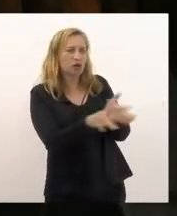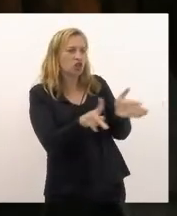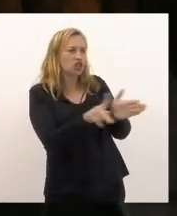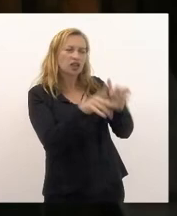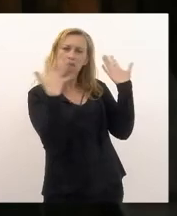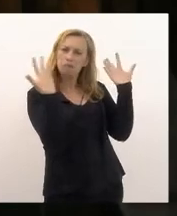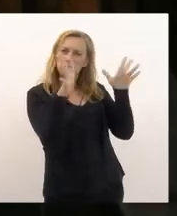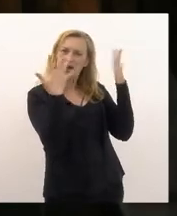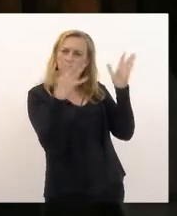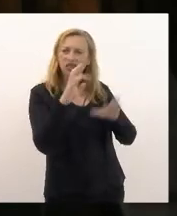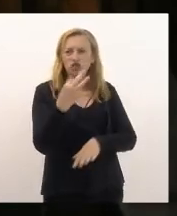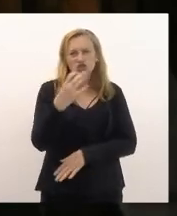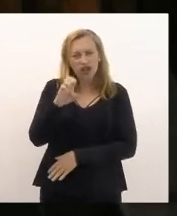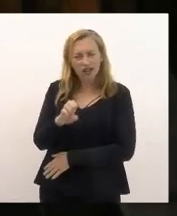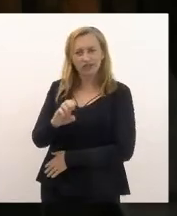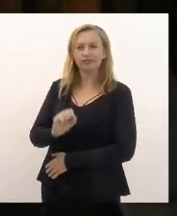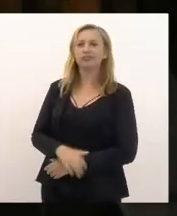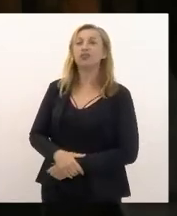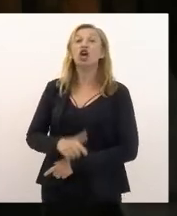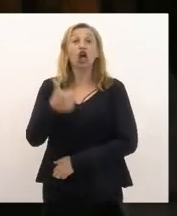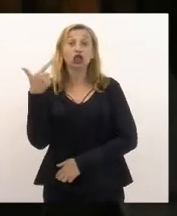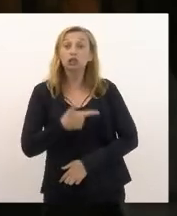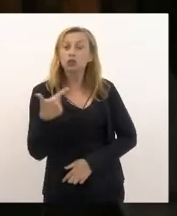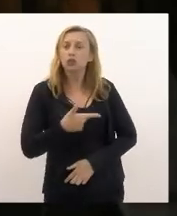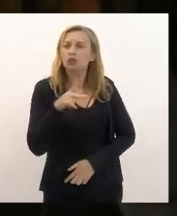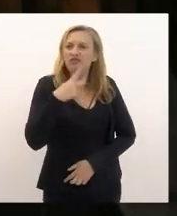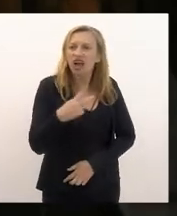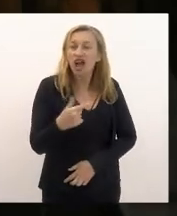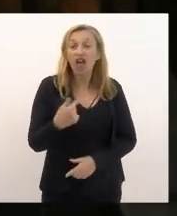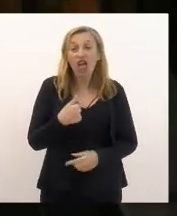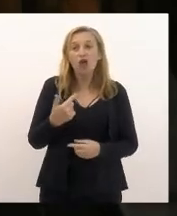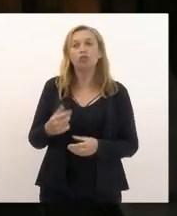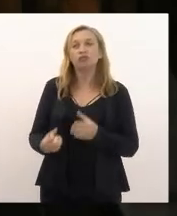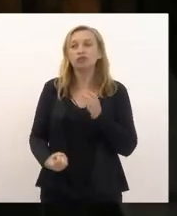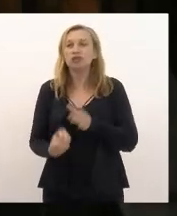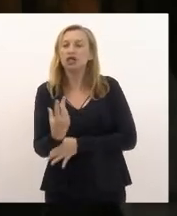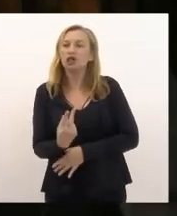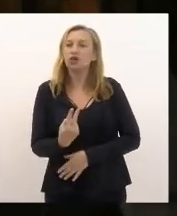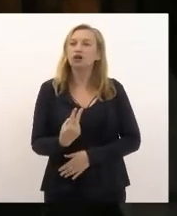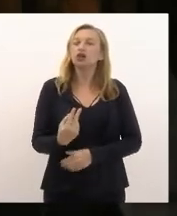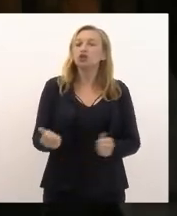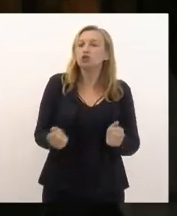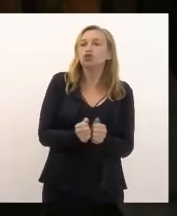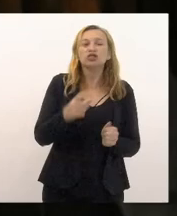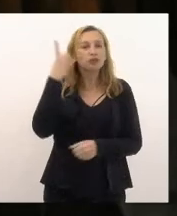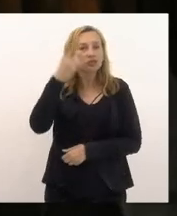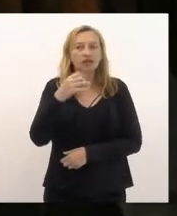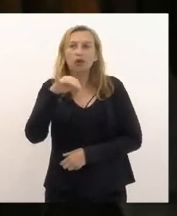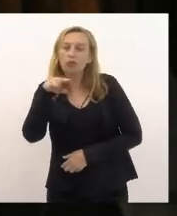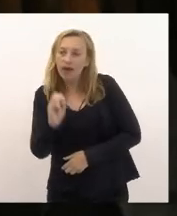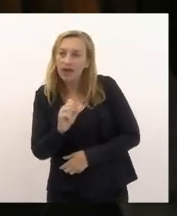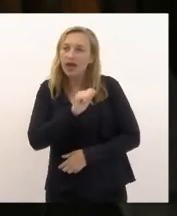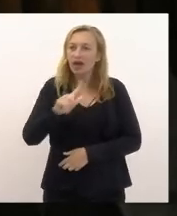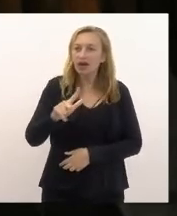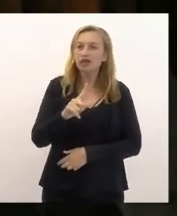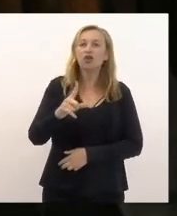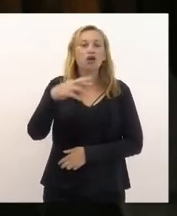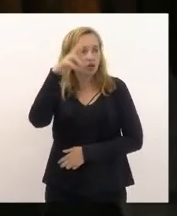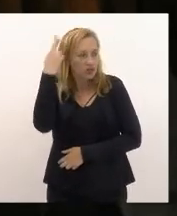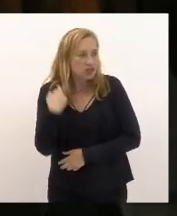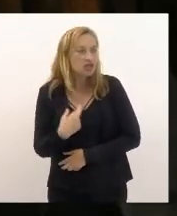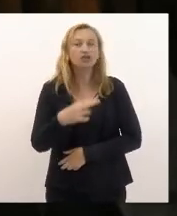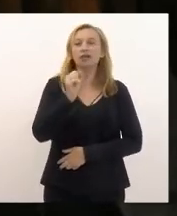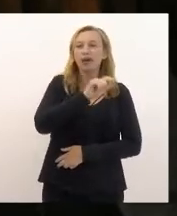do deputado Charles Batista. Em segundo lugar, para dizer que eu sou coautor com o deputado Paubel, deputado Quinoploc, deputada Rosane Félix,